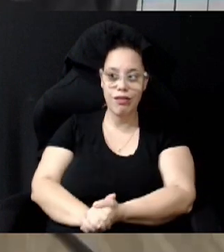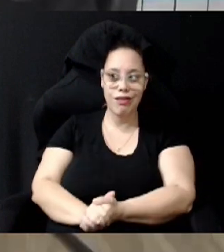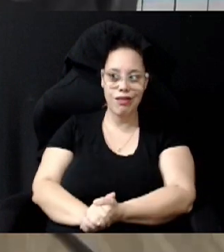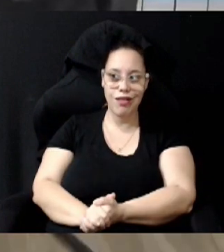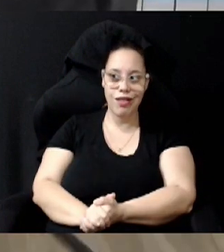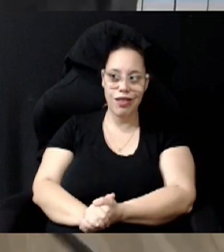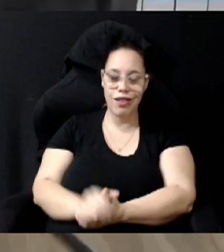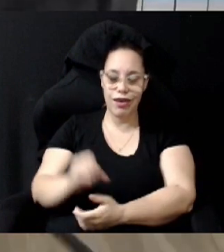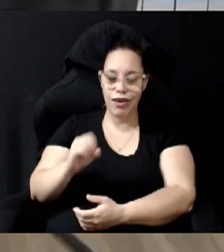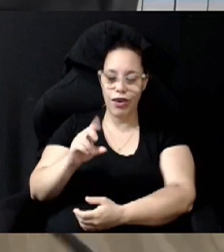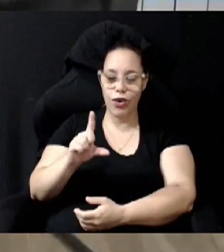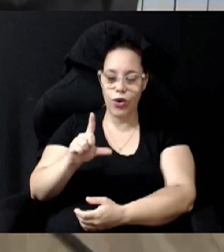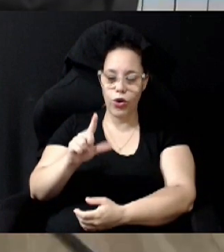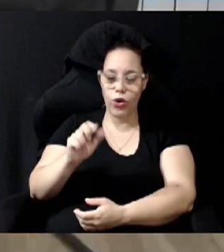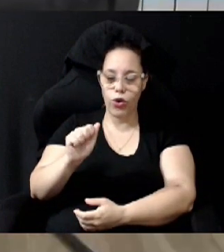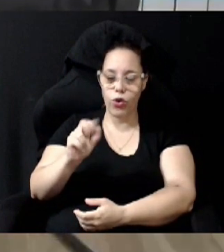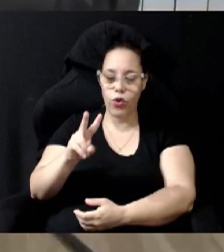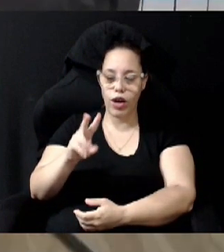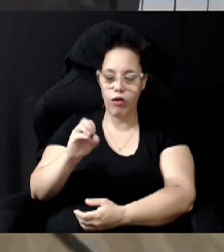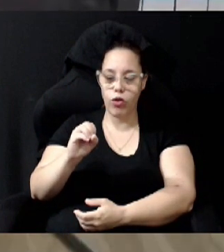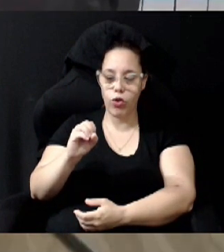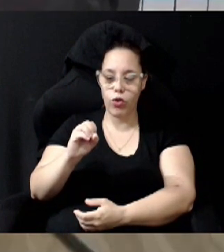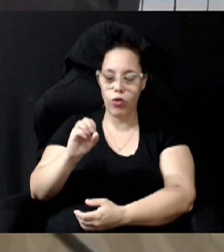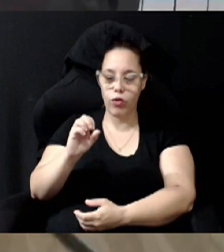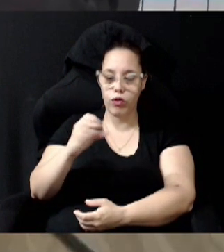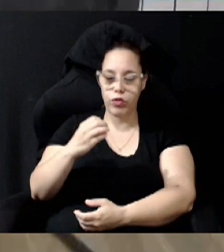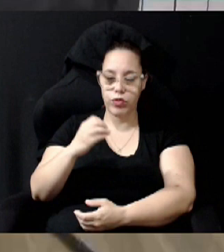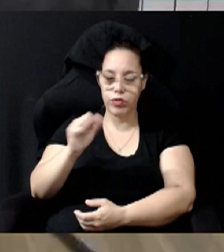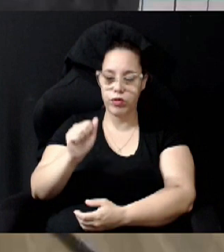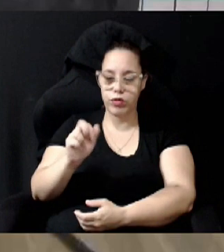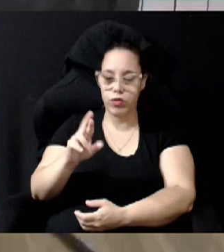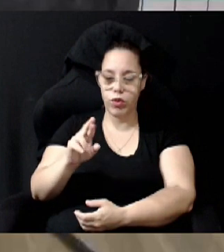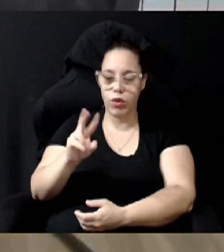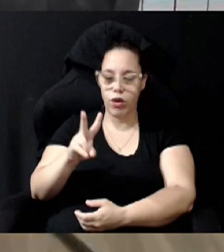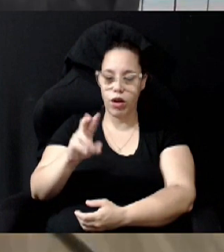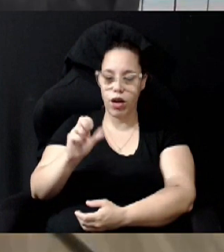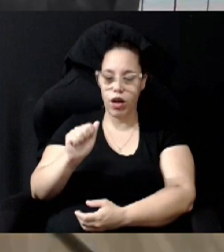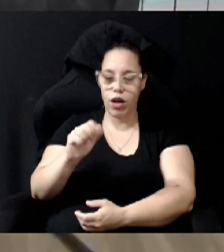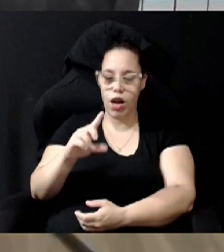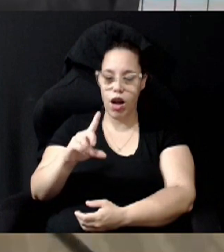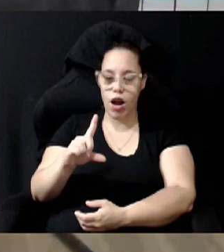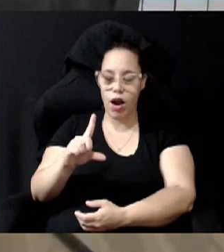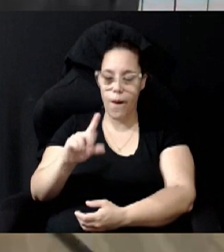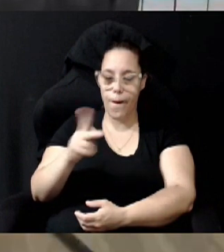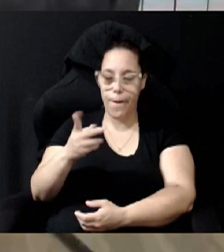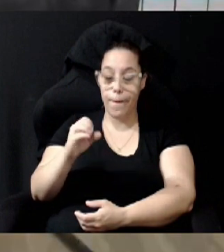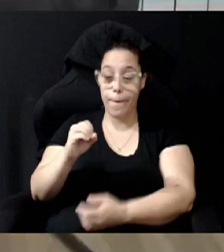Carvalho. Então talvez esse método da desqualificação